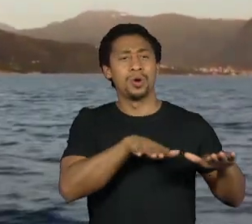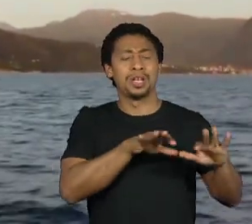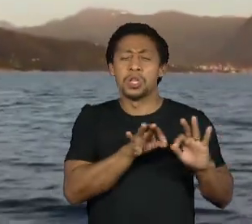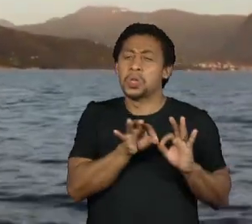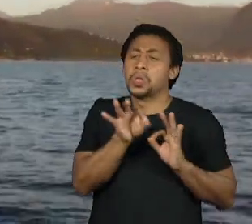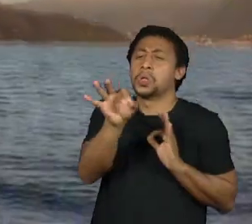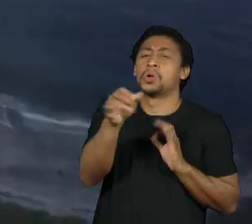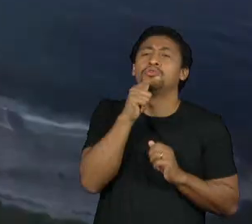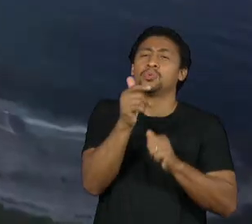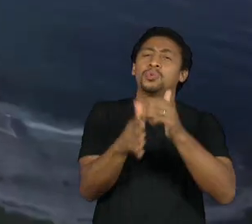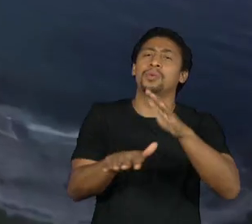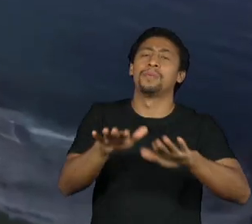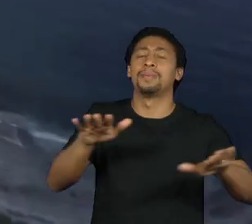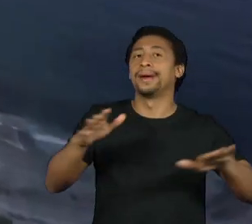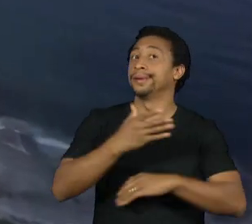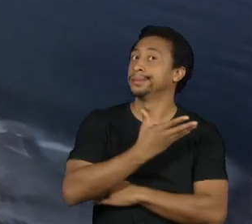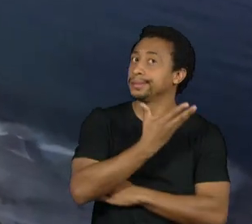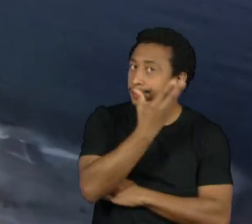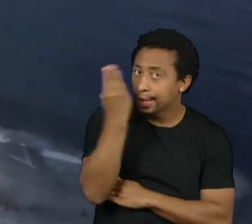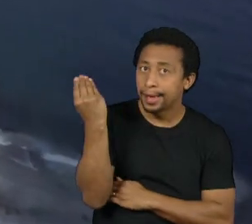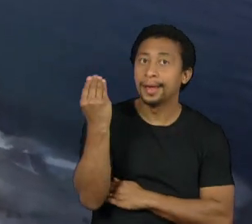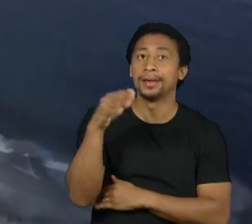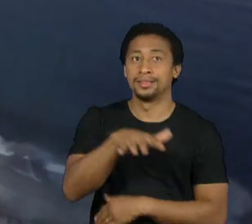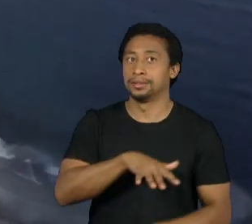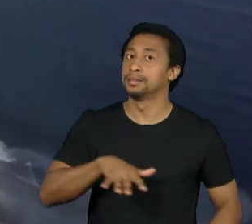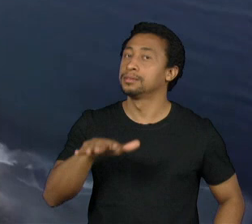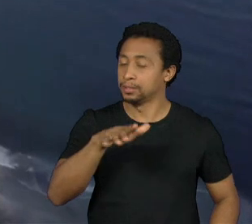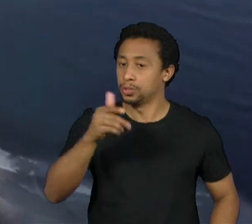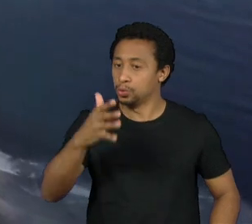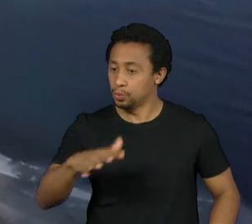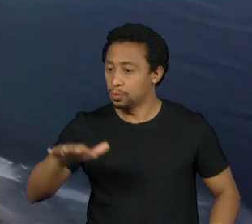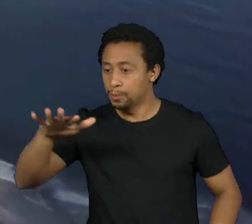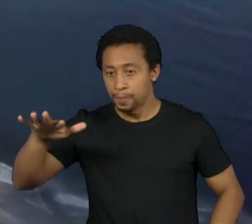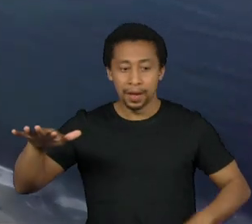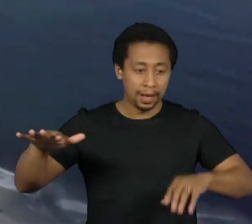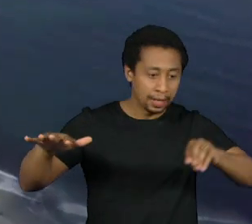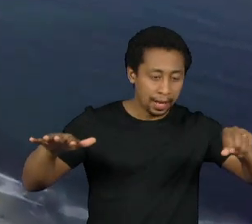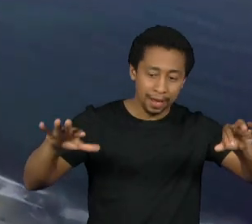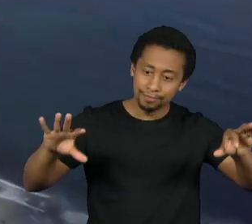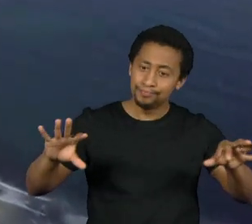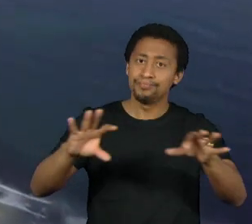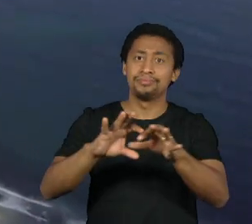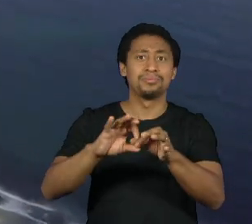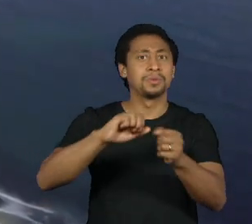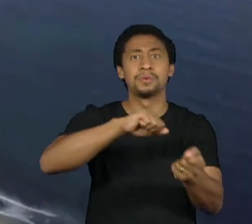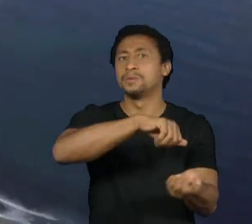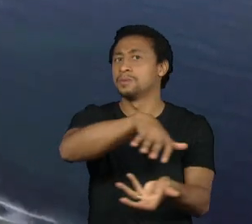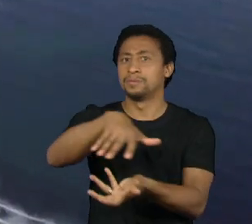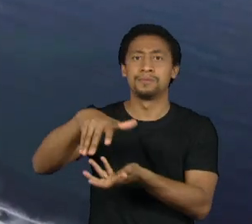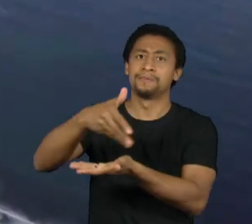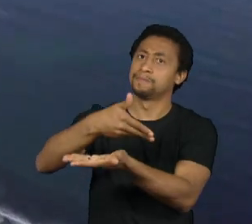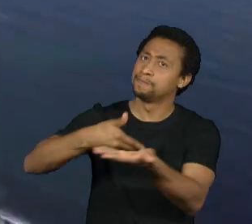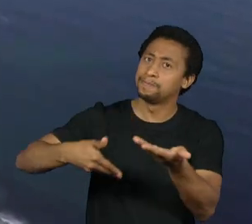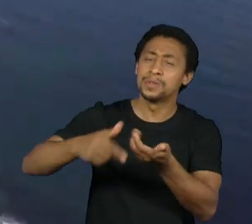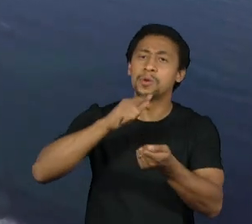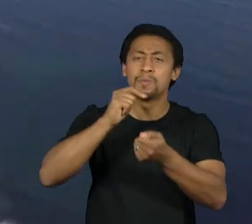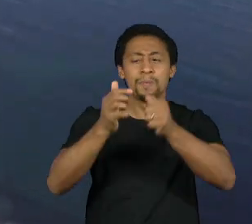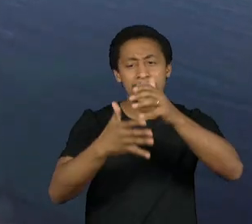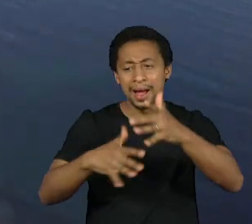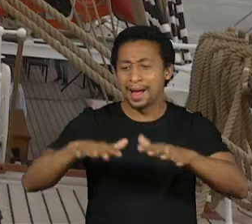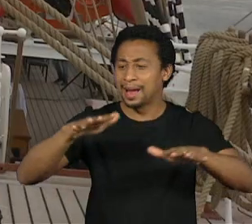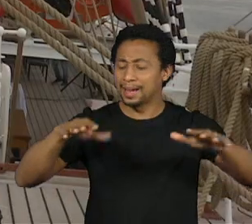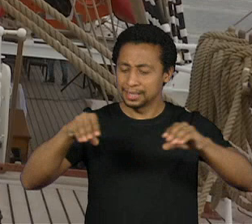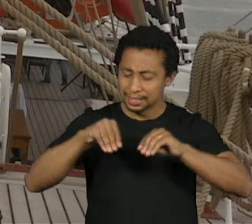esquece que esse oceano está conectado com o resto do planeta todo. O oceano ele é um só, então